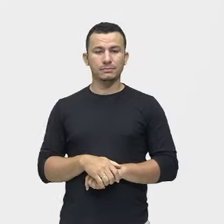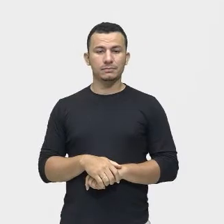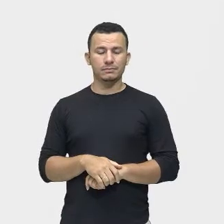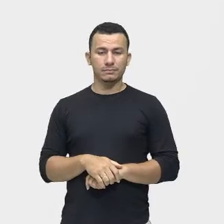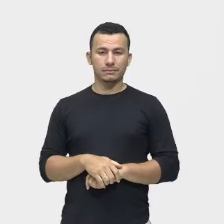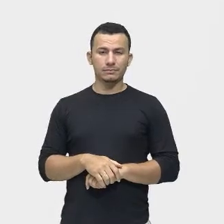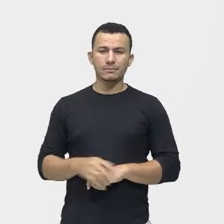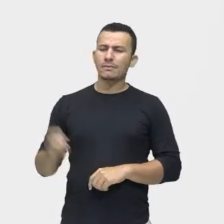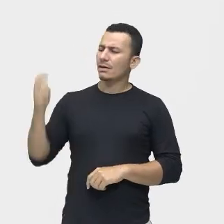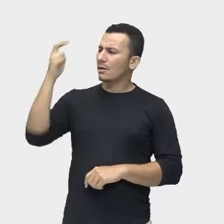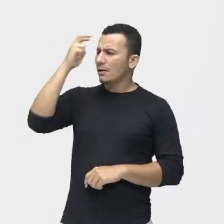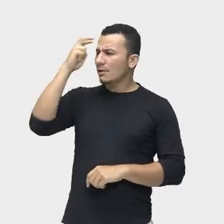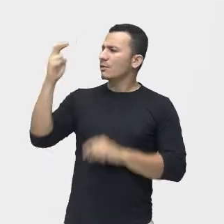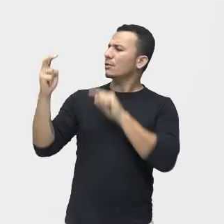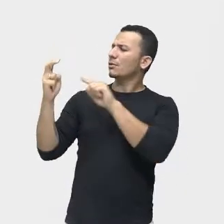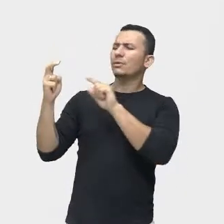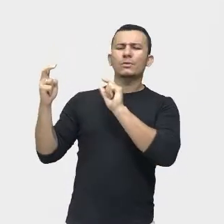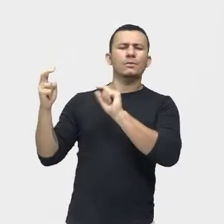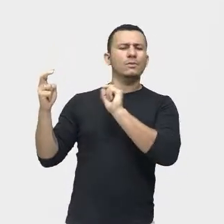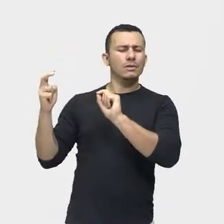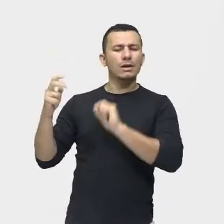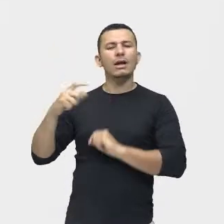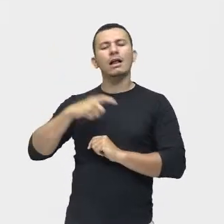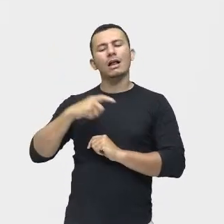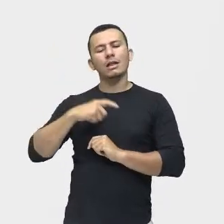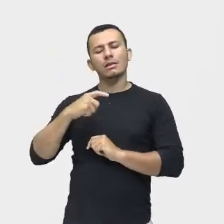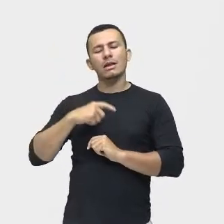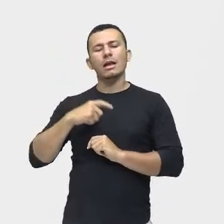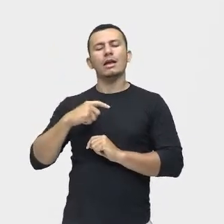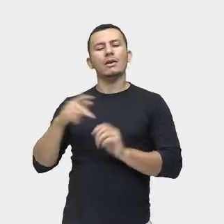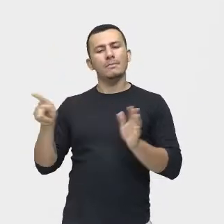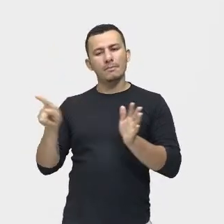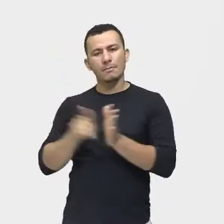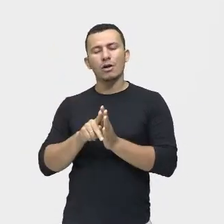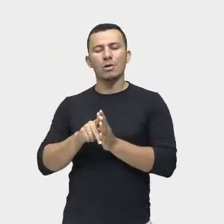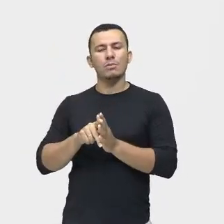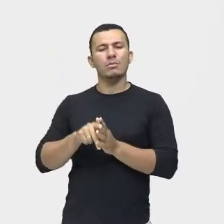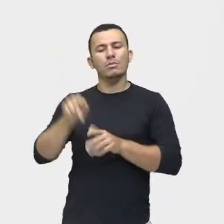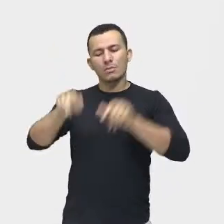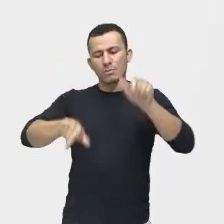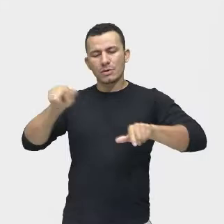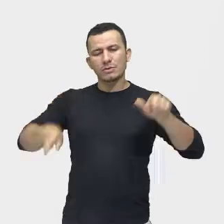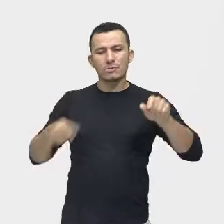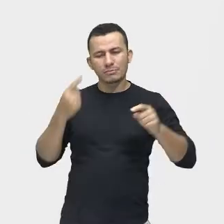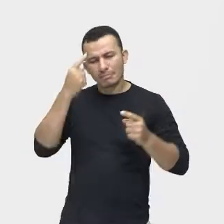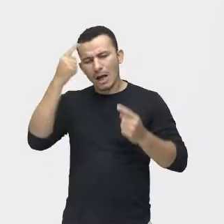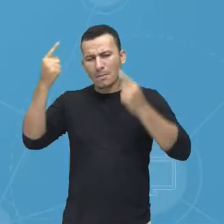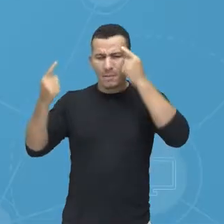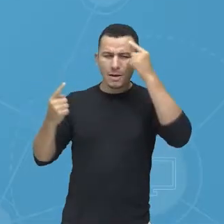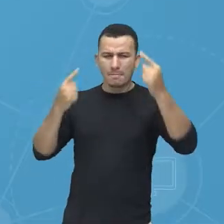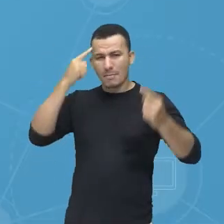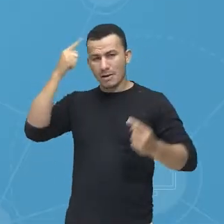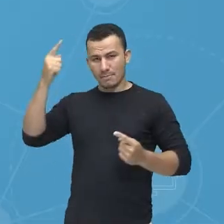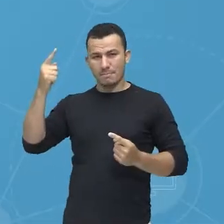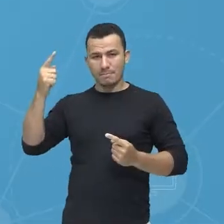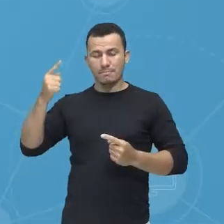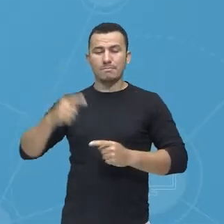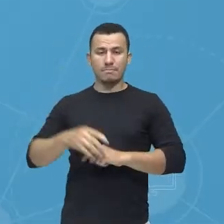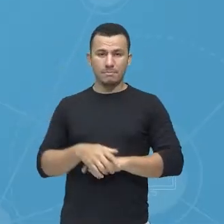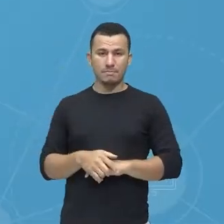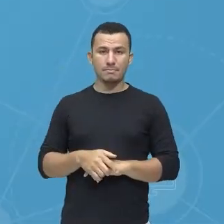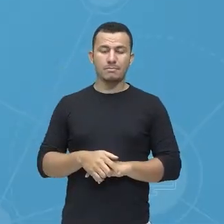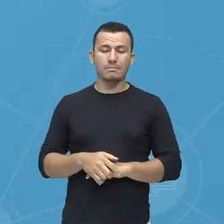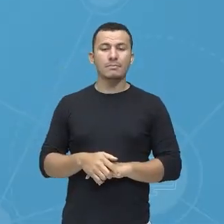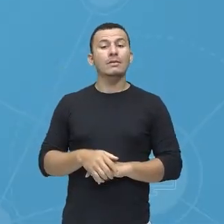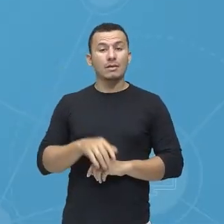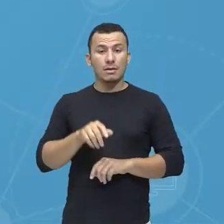Cultura é tudo aquilo que resulta da criação humana. Muito bem, acompanhem comigo.